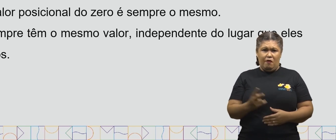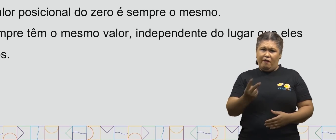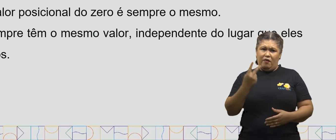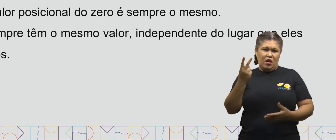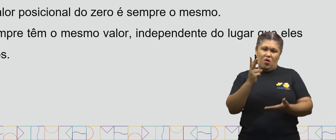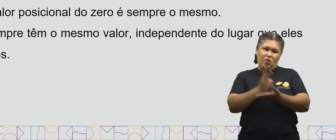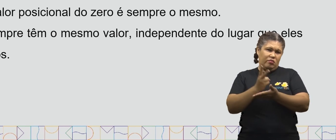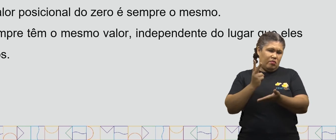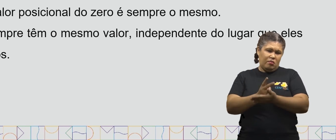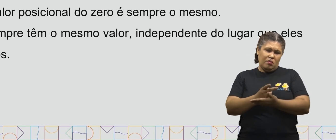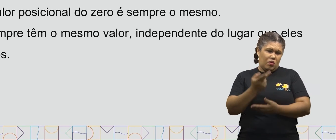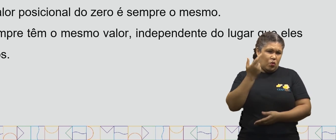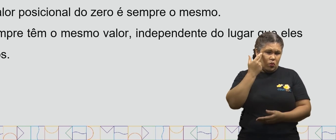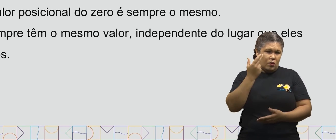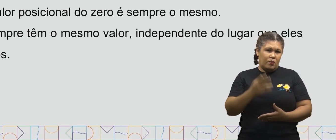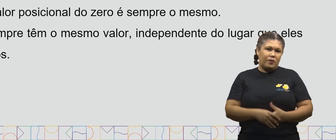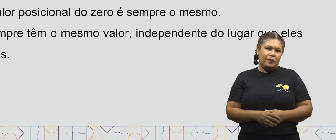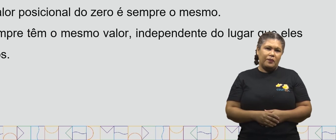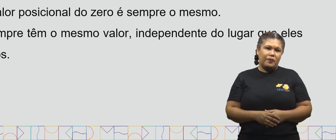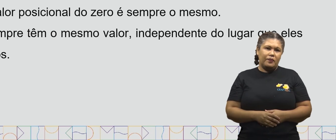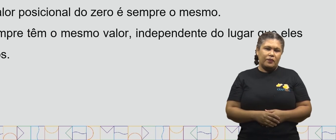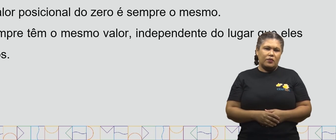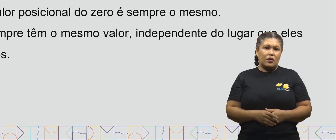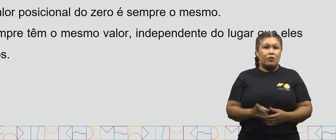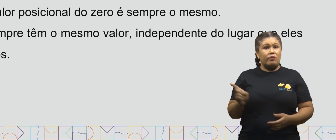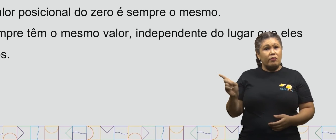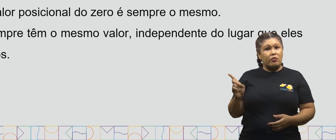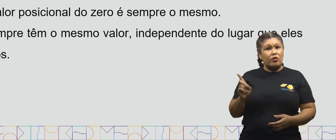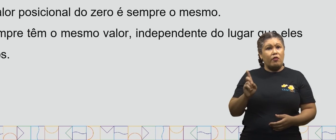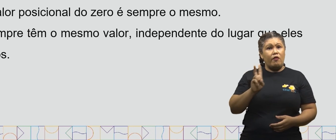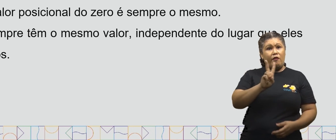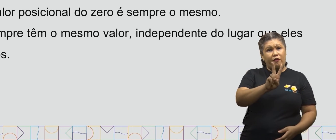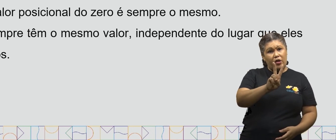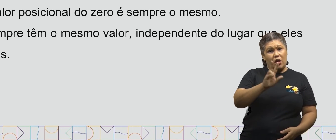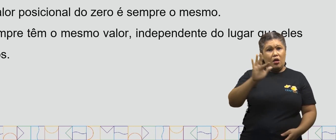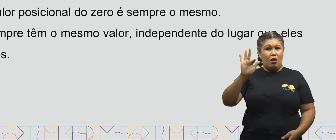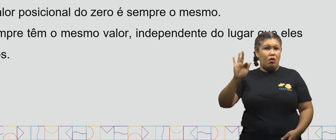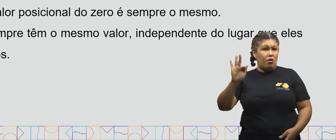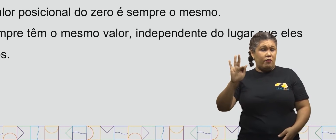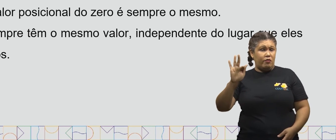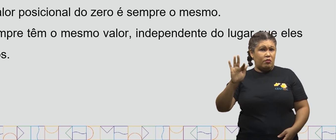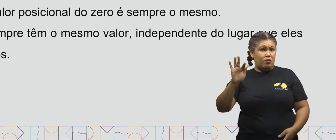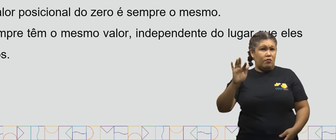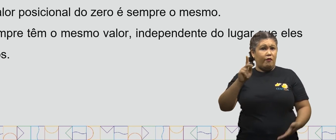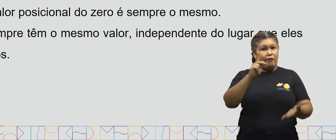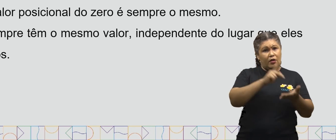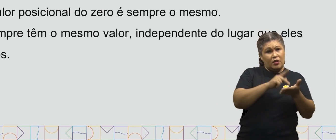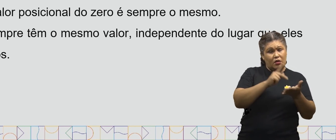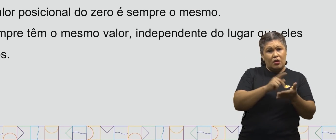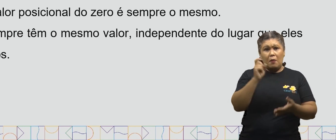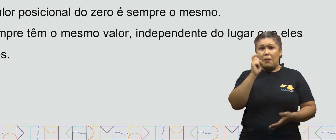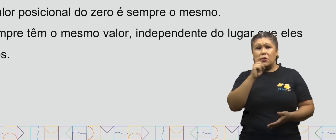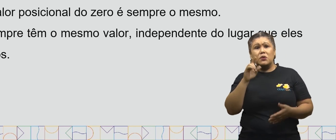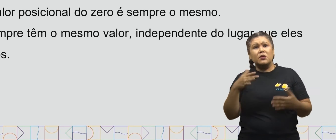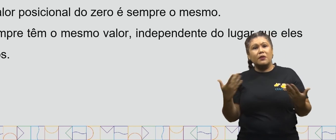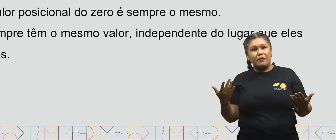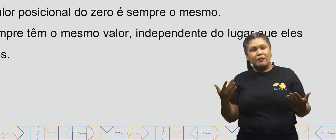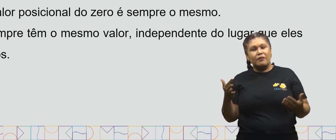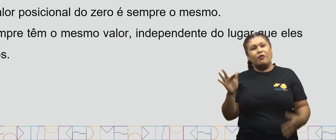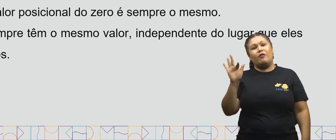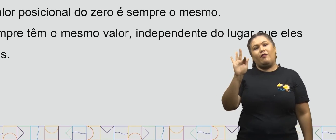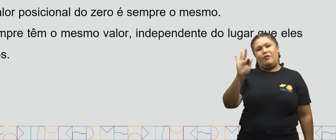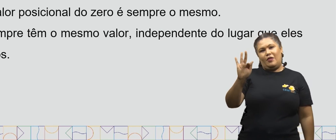aí, essa pergunta, ela é verdadeira ou ela é falsa? Se você falou que ela é